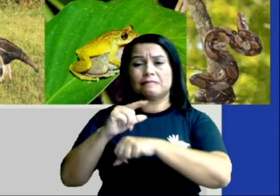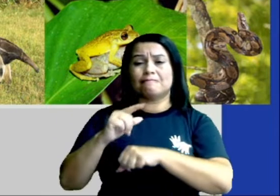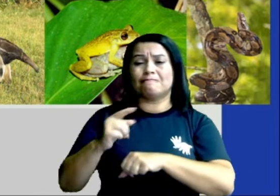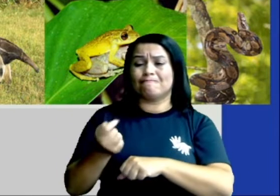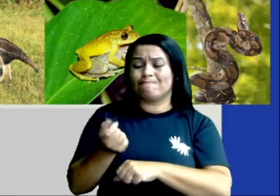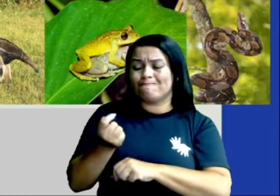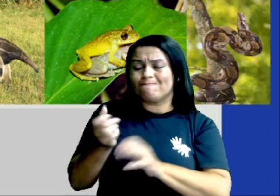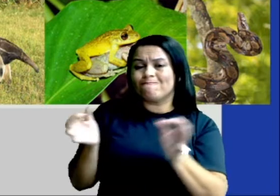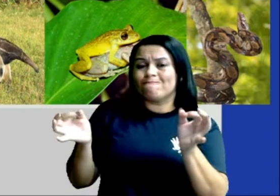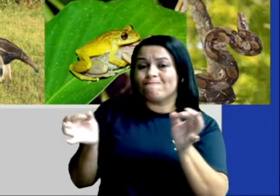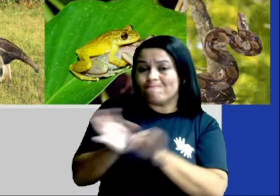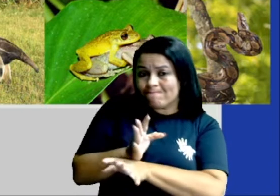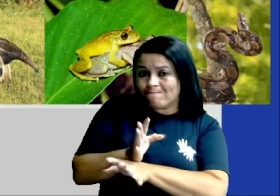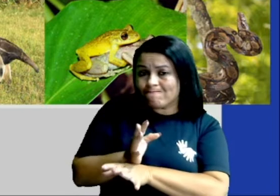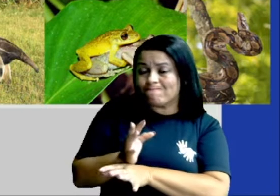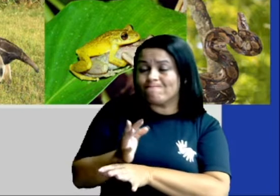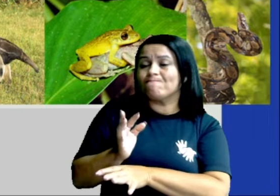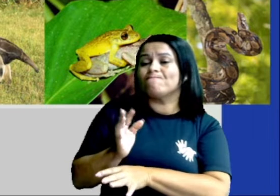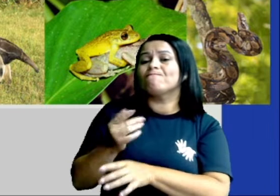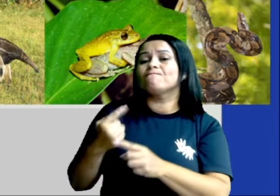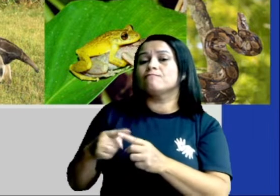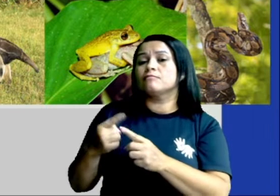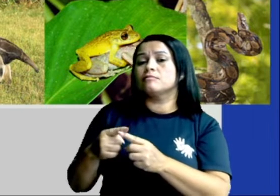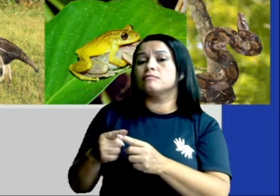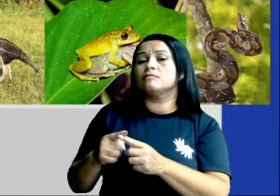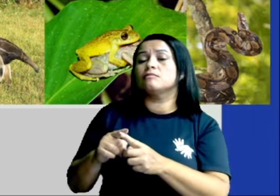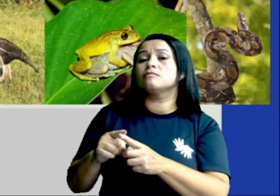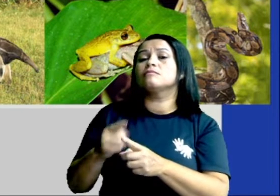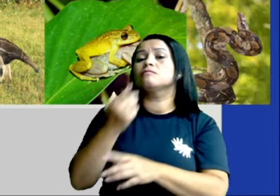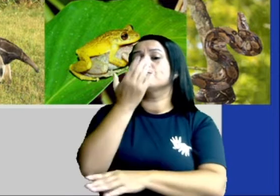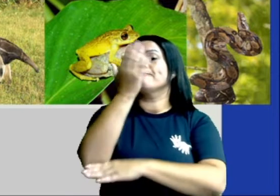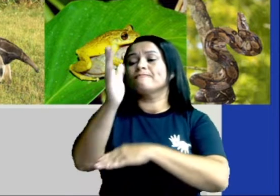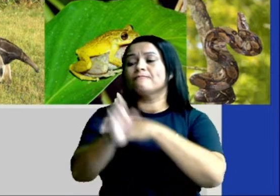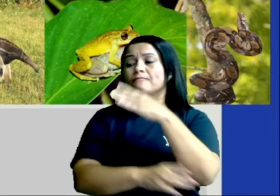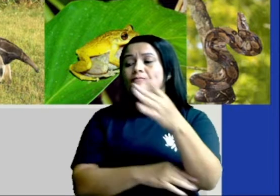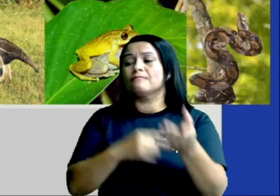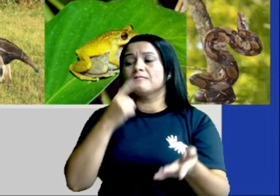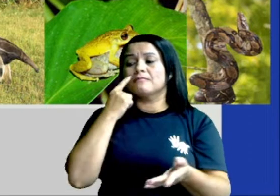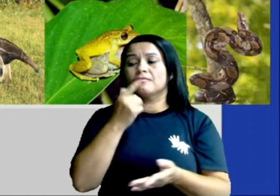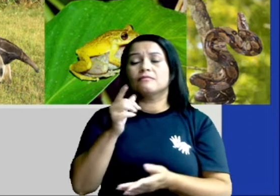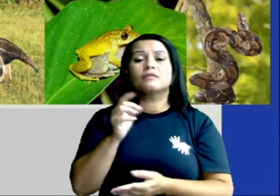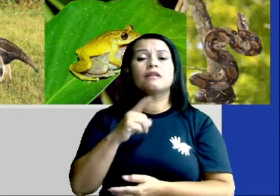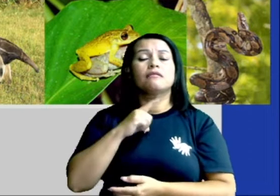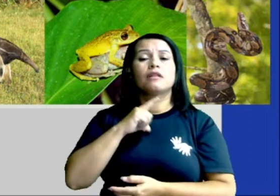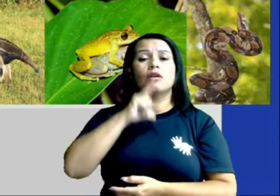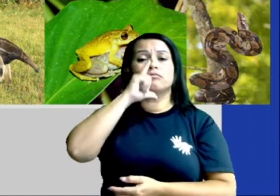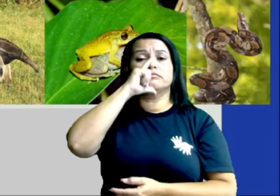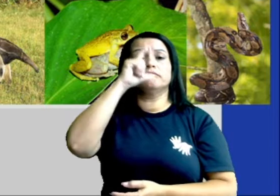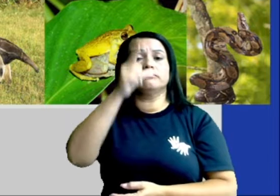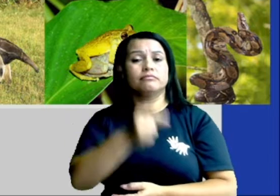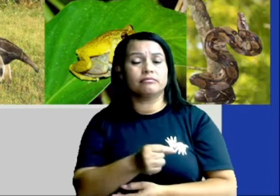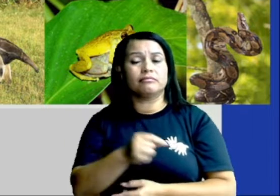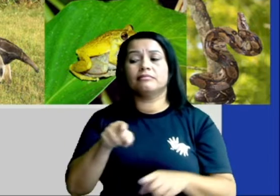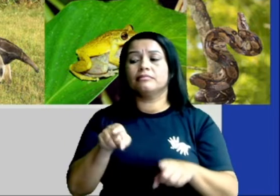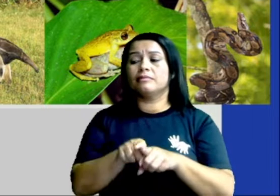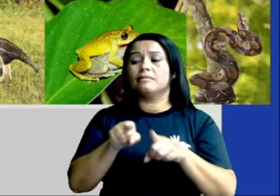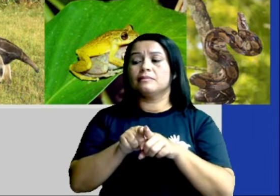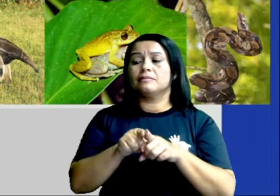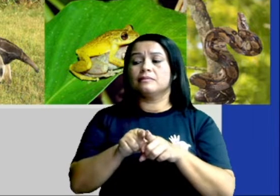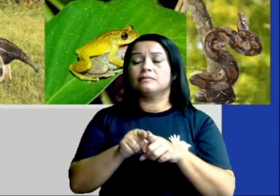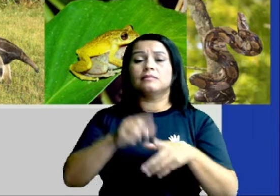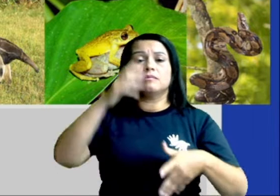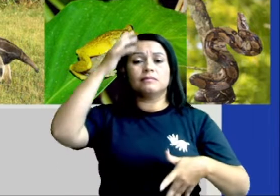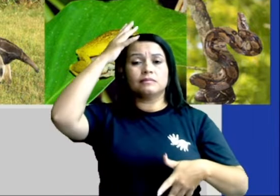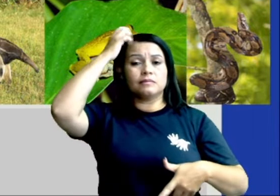sofrem essa ameaça de extinção em decorrência do desmatamento na Amazônia. Destacar aqui a ave, né, como o tucano e o primata, o mico-leão